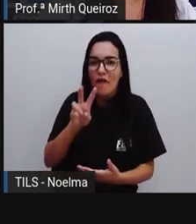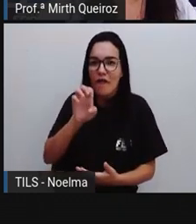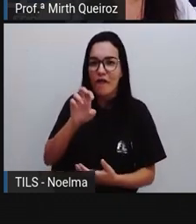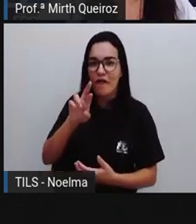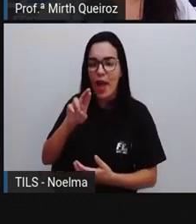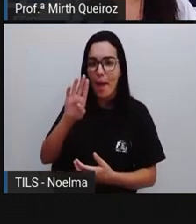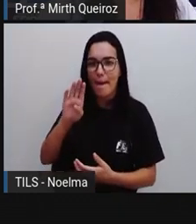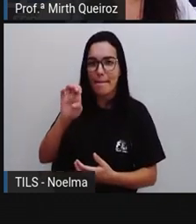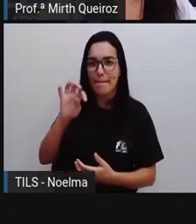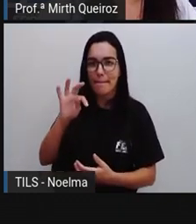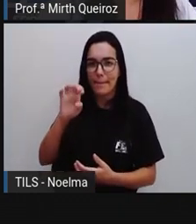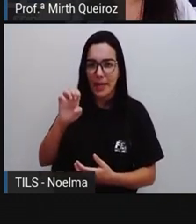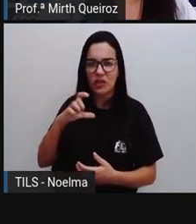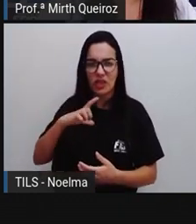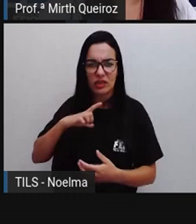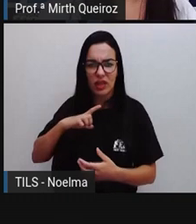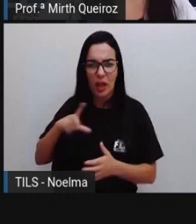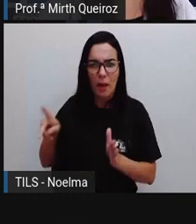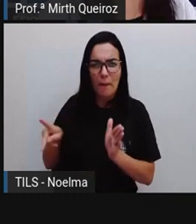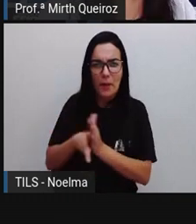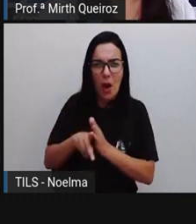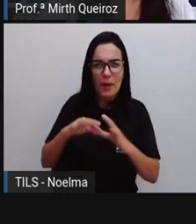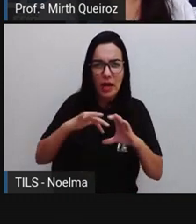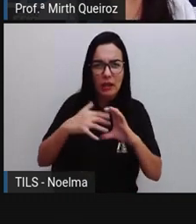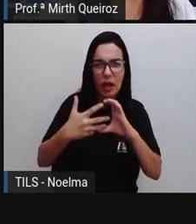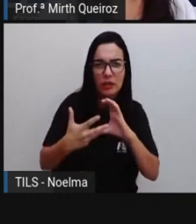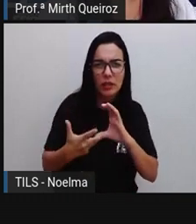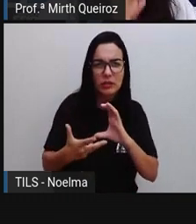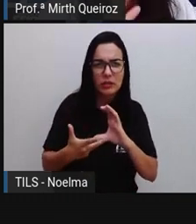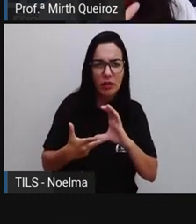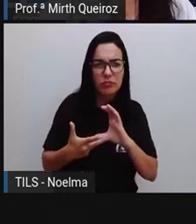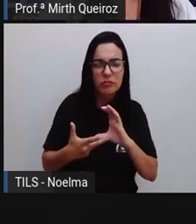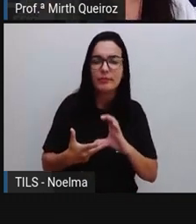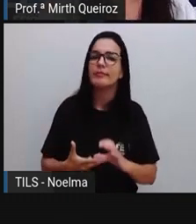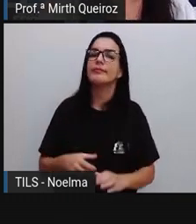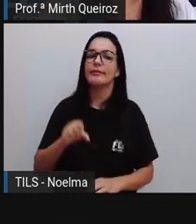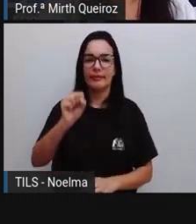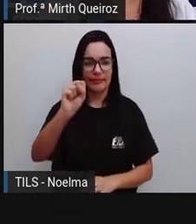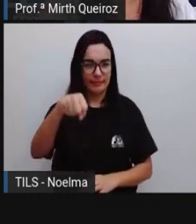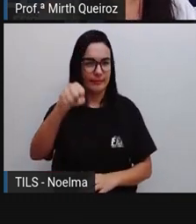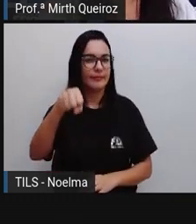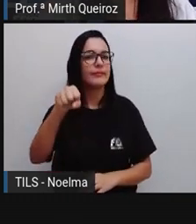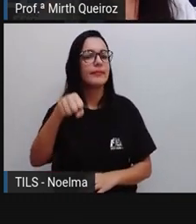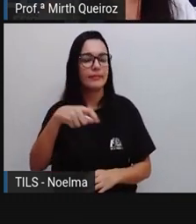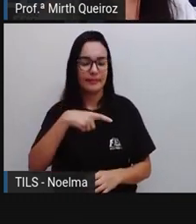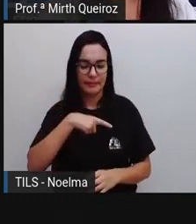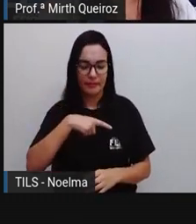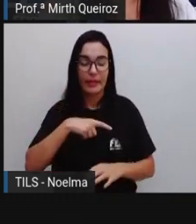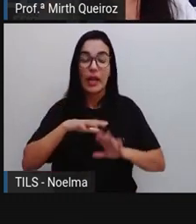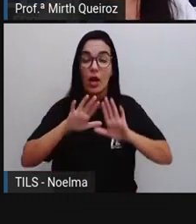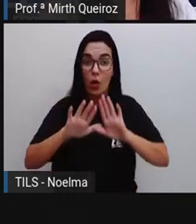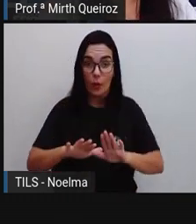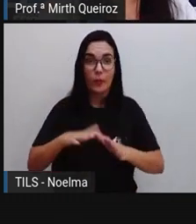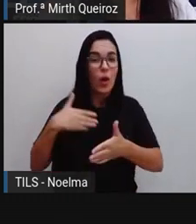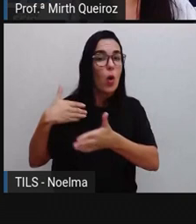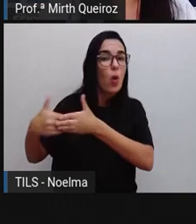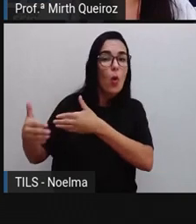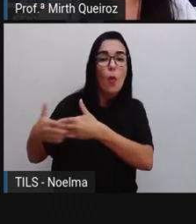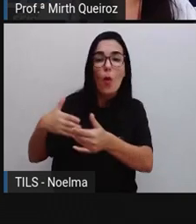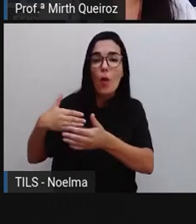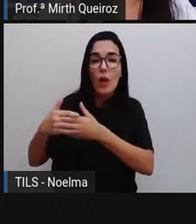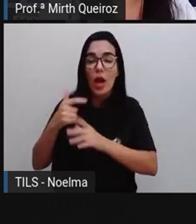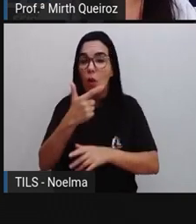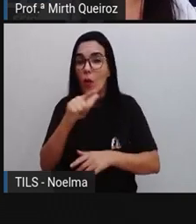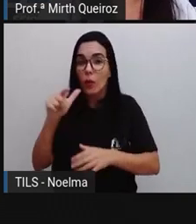Verbetes têm características próprias? Tem. Como qualquer outro gênero, os verbetes, eles também apresentam as suas